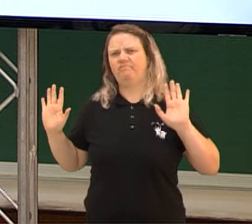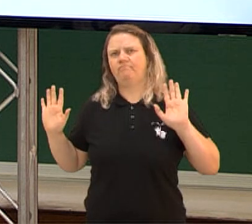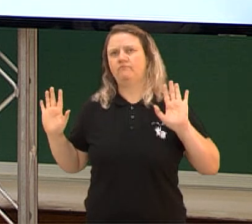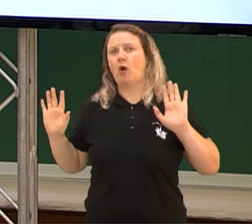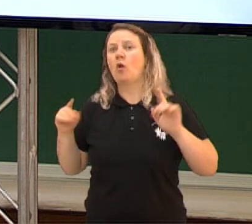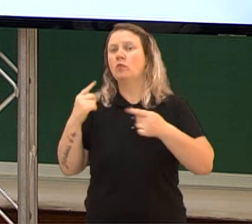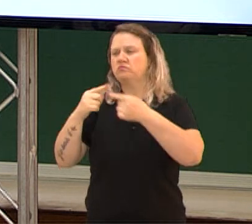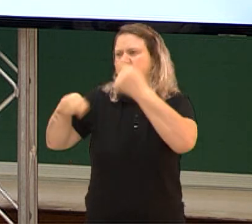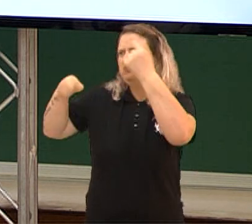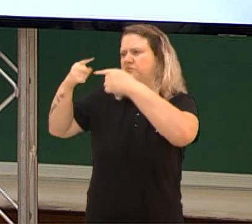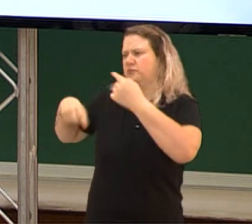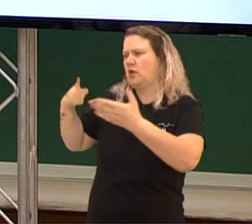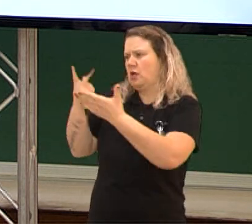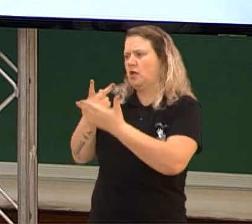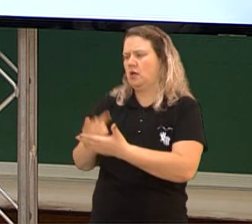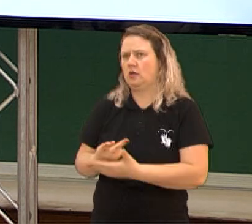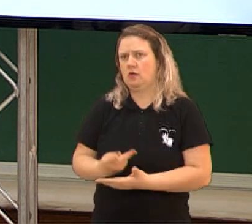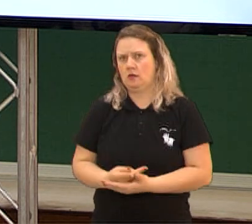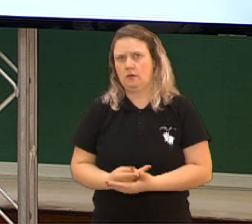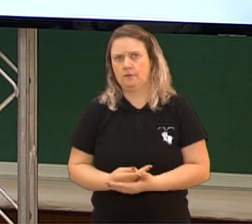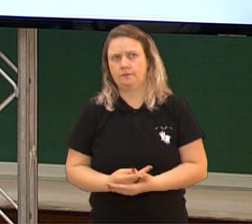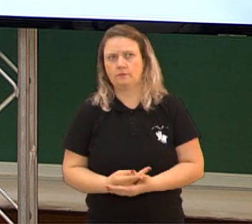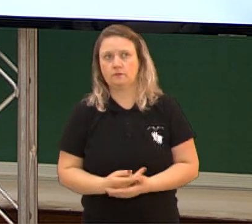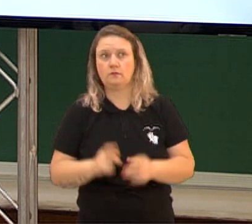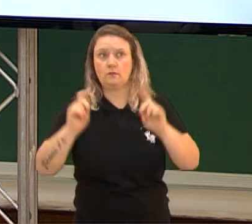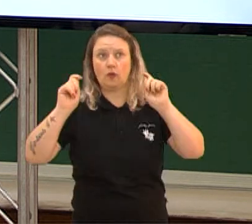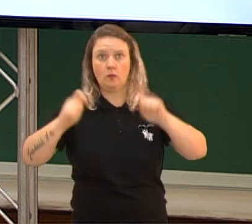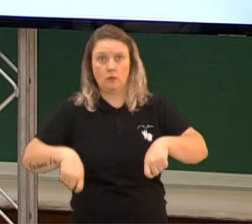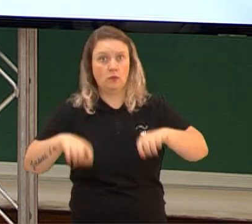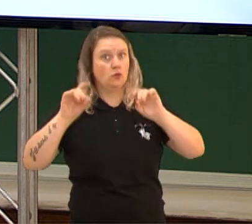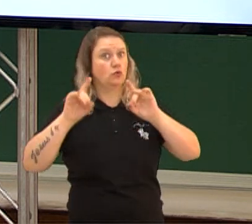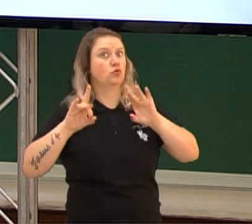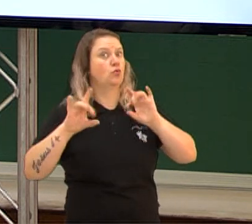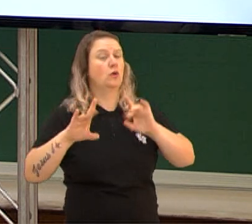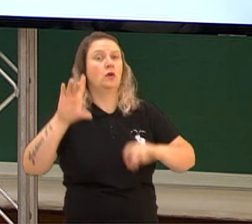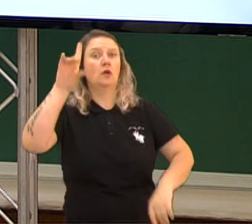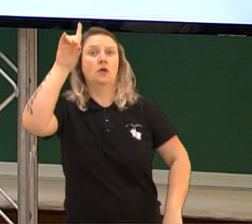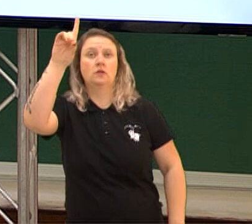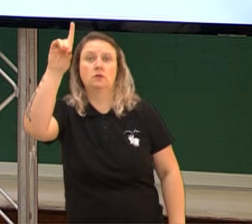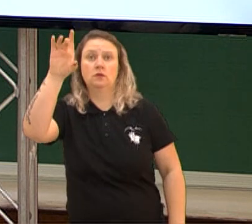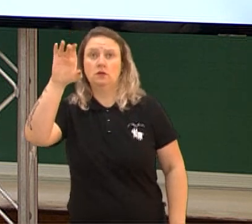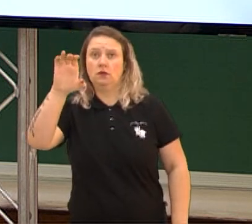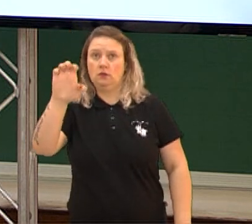E, na realidade não, pessoal, poderia ter aniquilado só a D e a E, porque